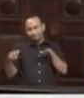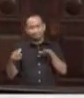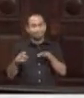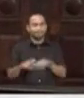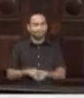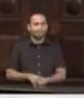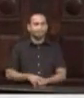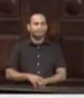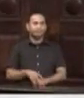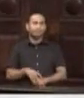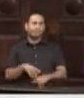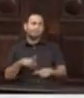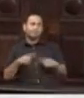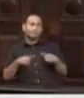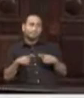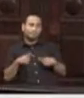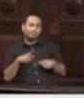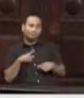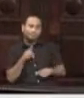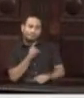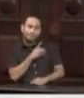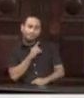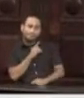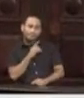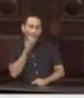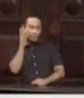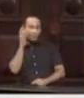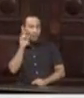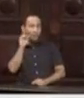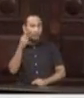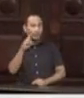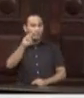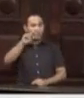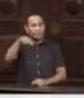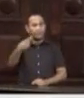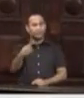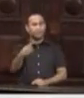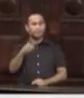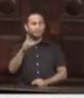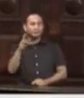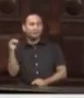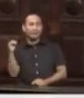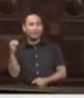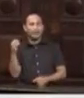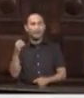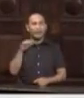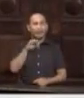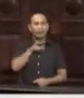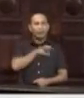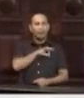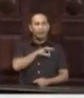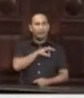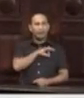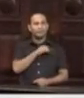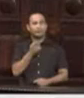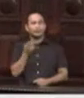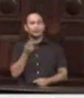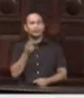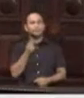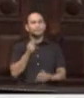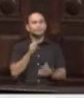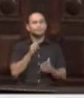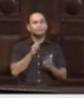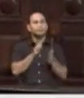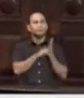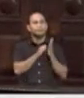Janeiro que temem que amanhã ou depois seja o dia da polícia bater nas portas deles. E aí,